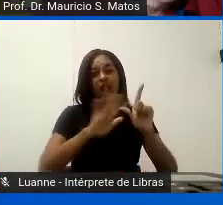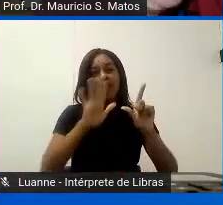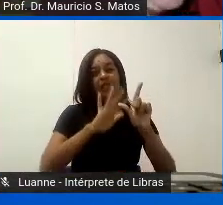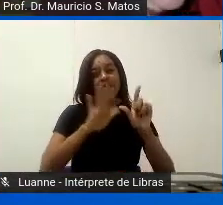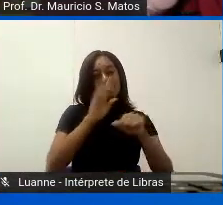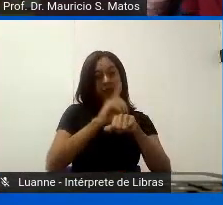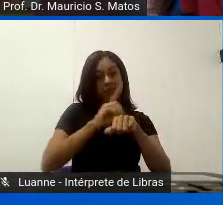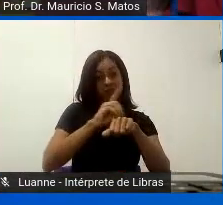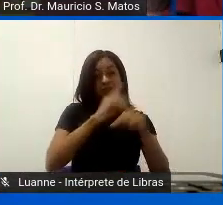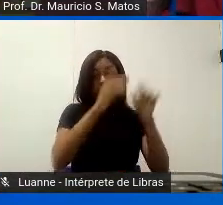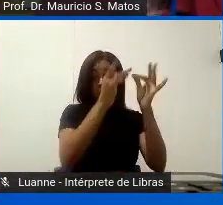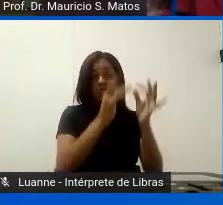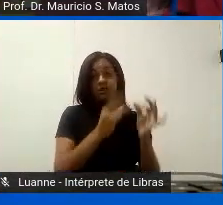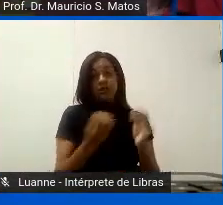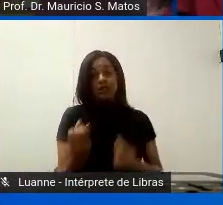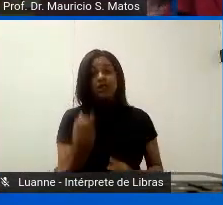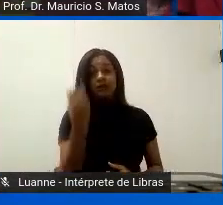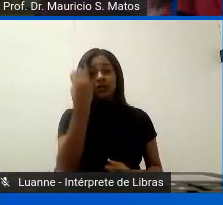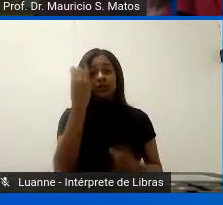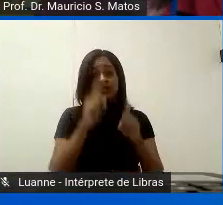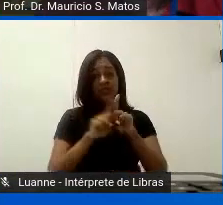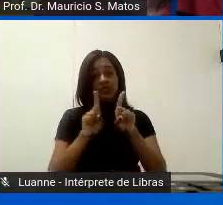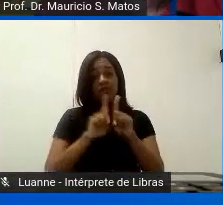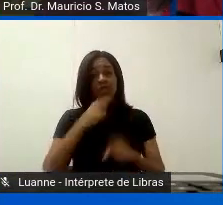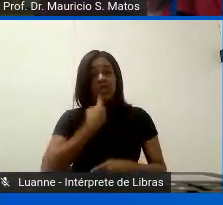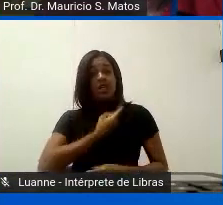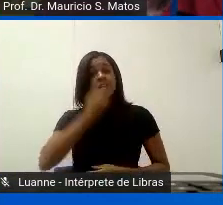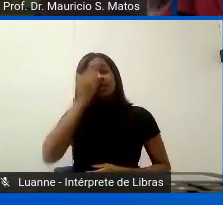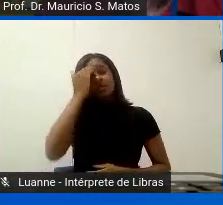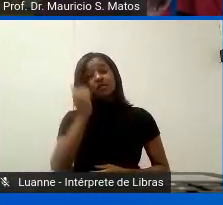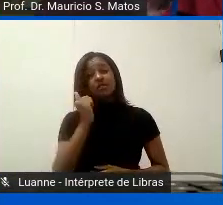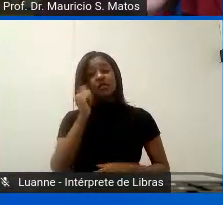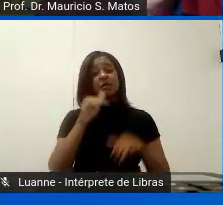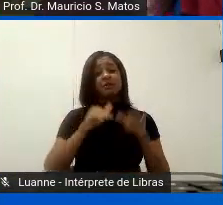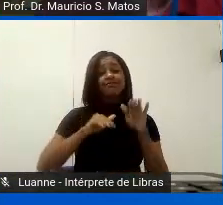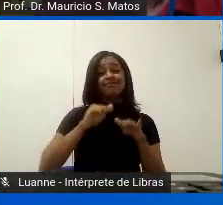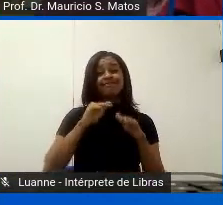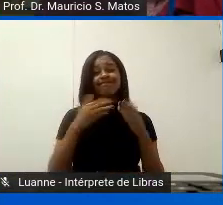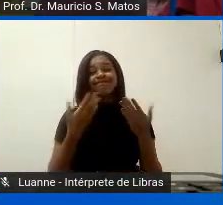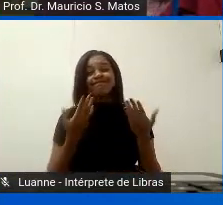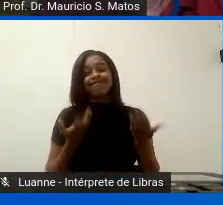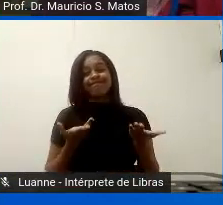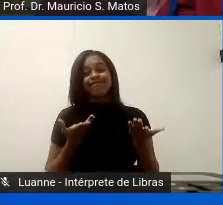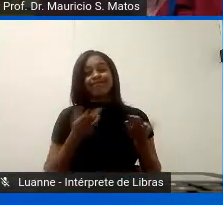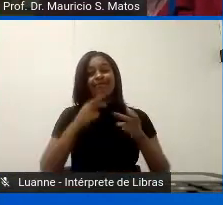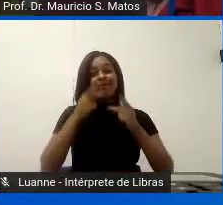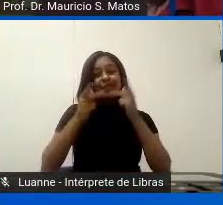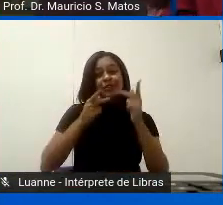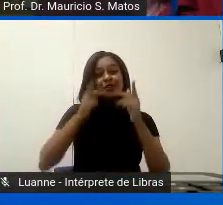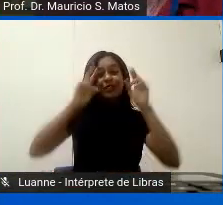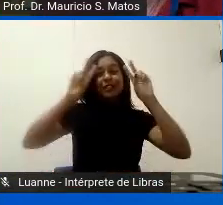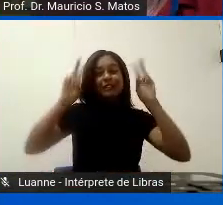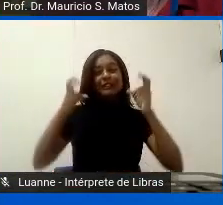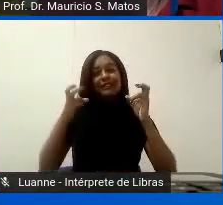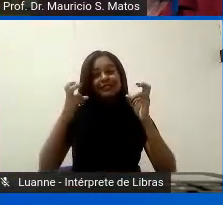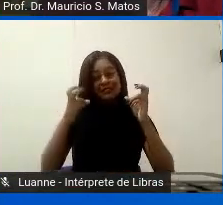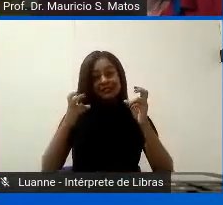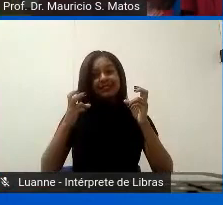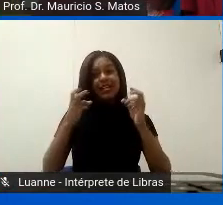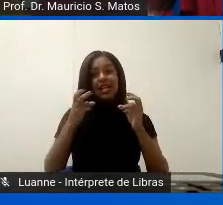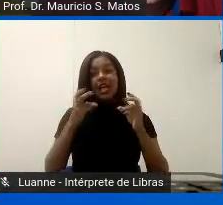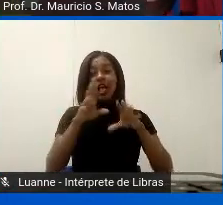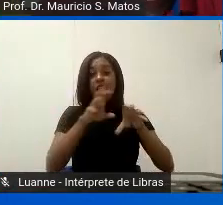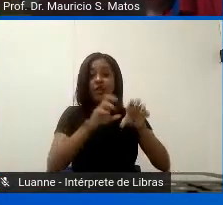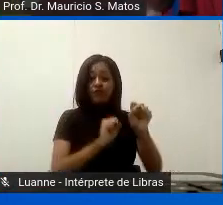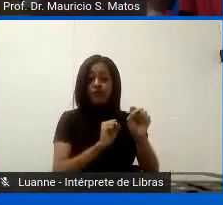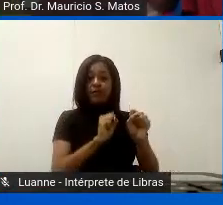importante né a gente sabe que muitas vezes quando a gente fala sobre essa questão né da formação do